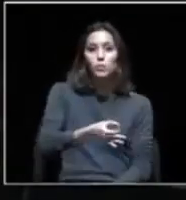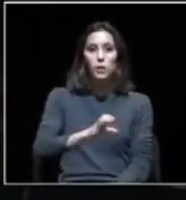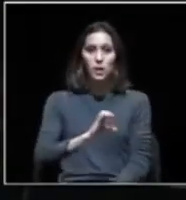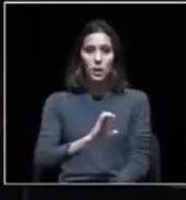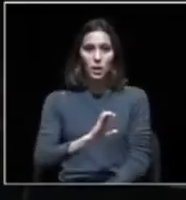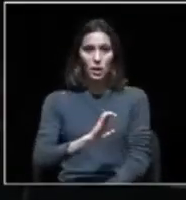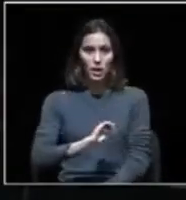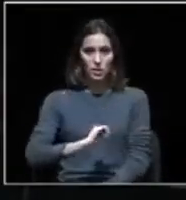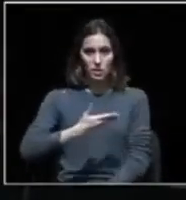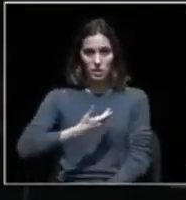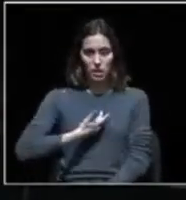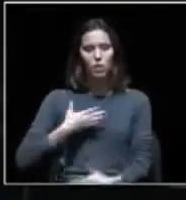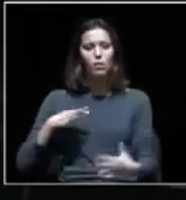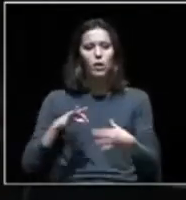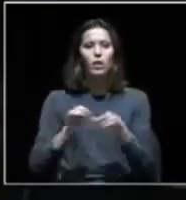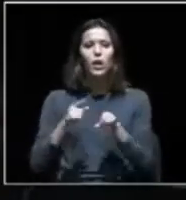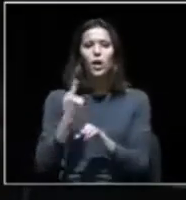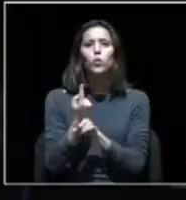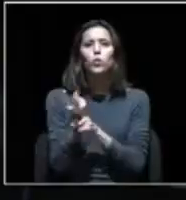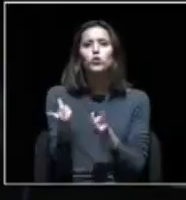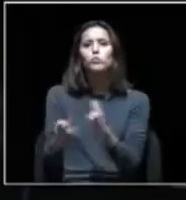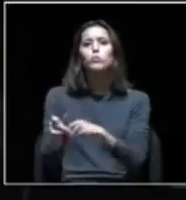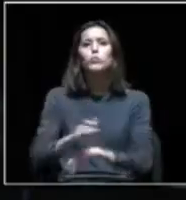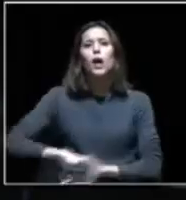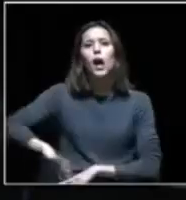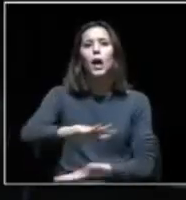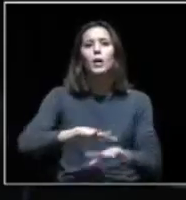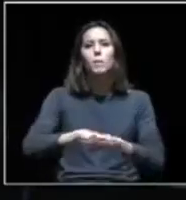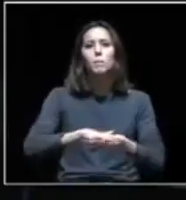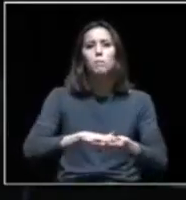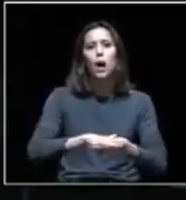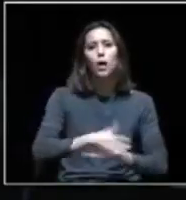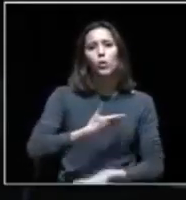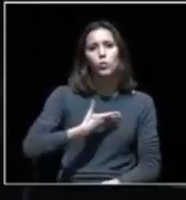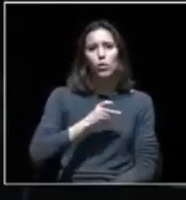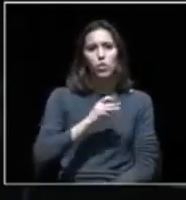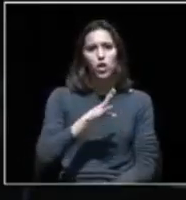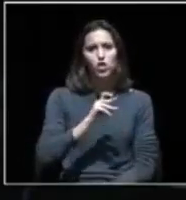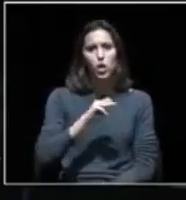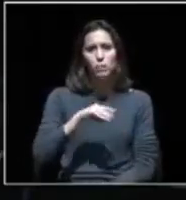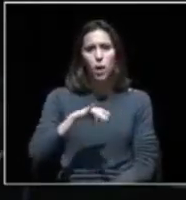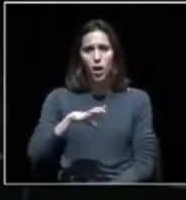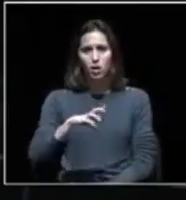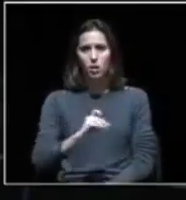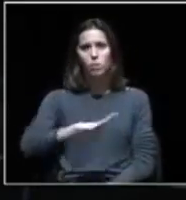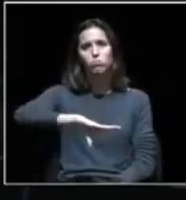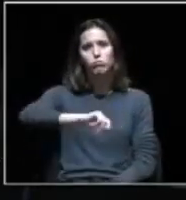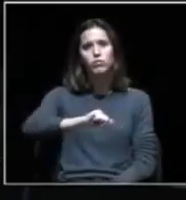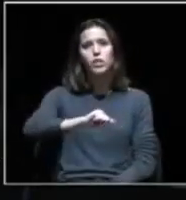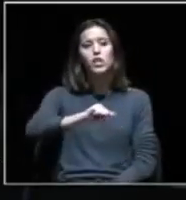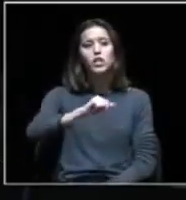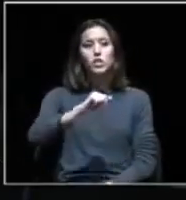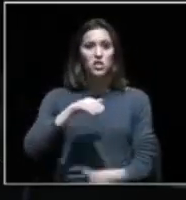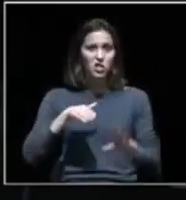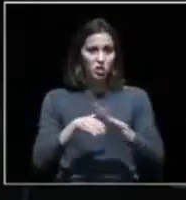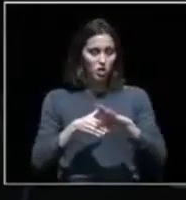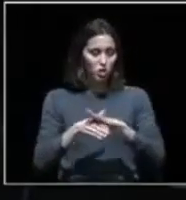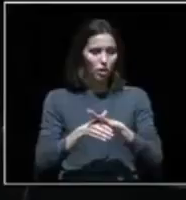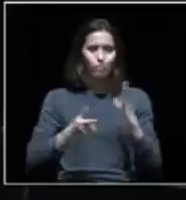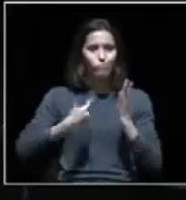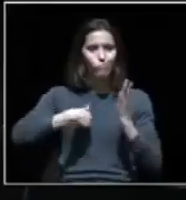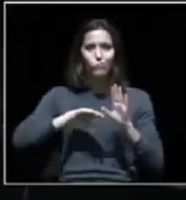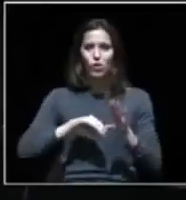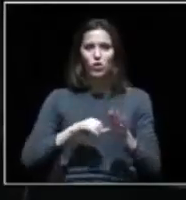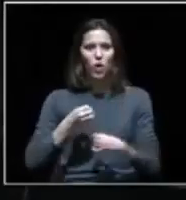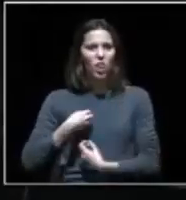PSD sobre os acontecimentos no bairro de Val dos Xíxeres, também conhecido por bairro da Jamaica, no Seixal, os Verdes consideram que é lamentável que o